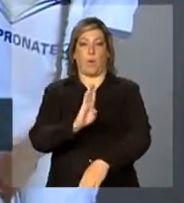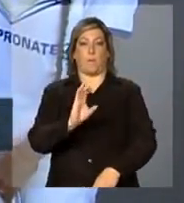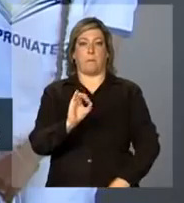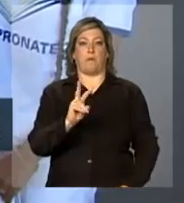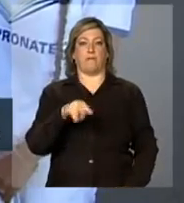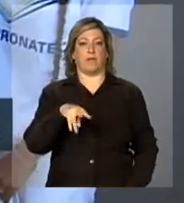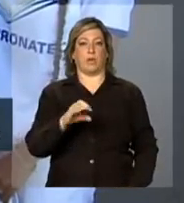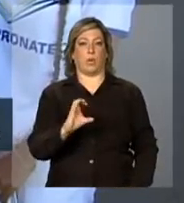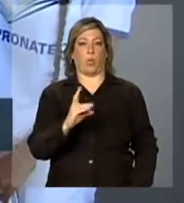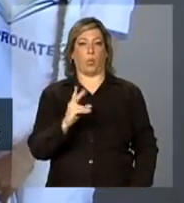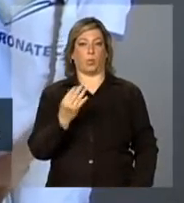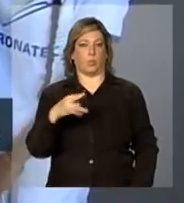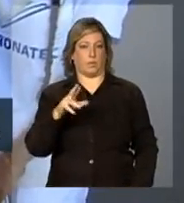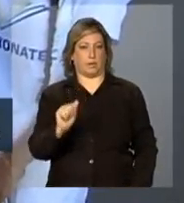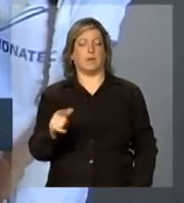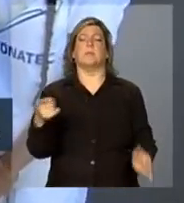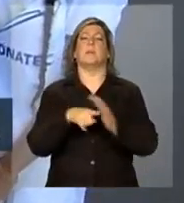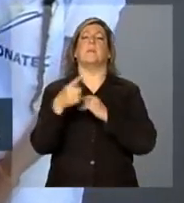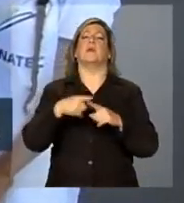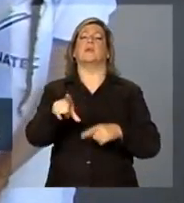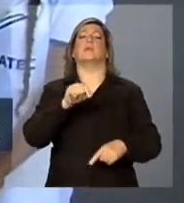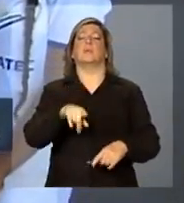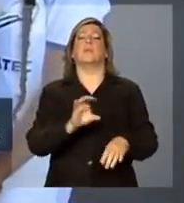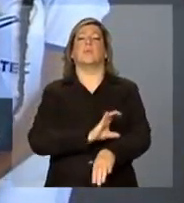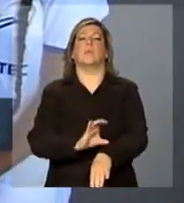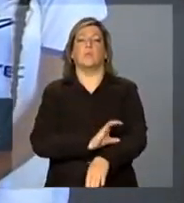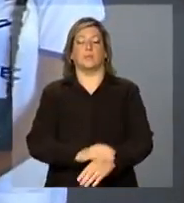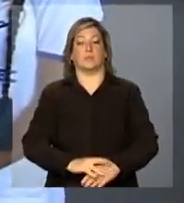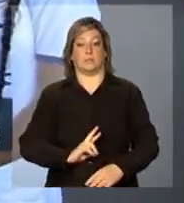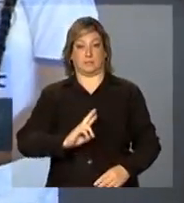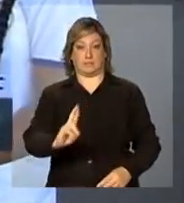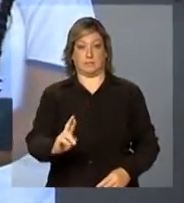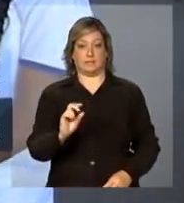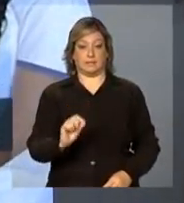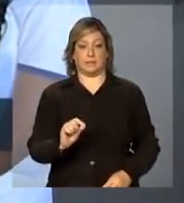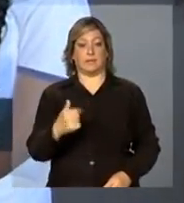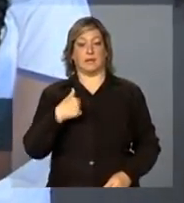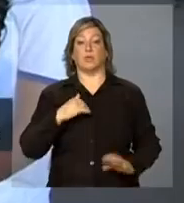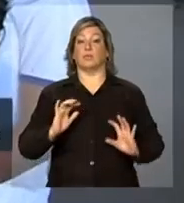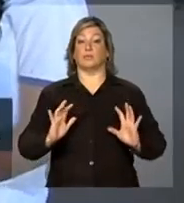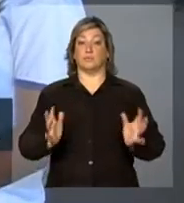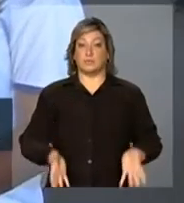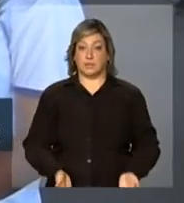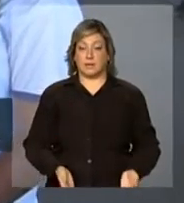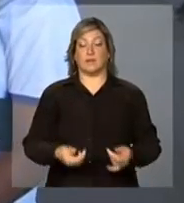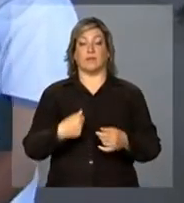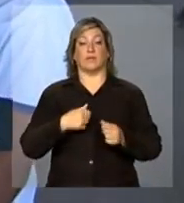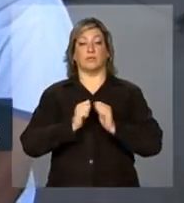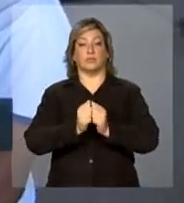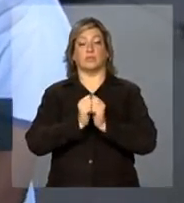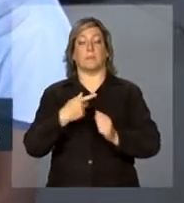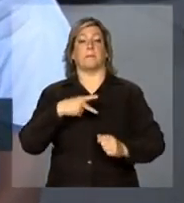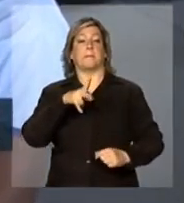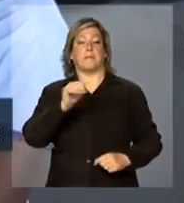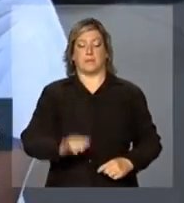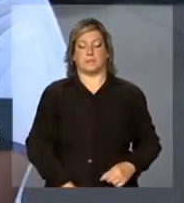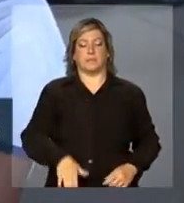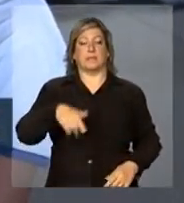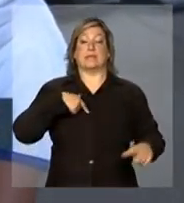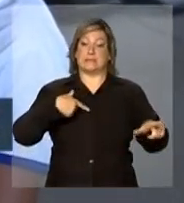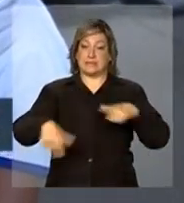bovinocultura. Então, por que você escolheu esse curso, Marisa? Bom, eu já fico com meu pai desde pequena,